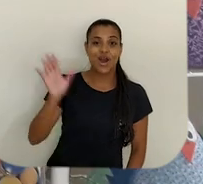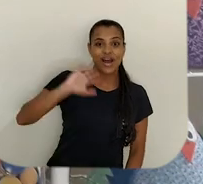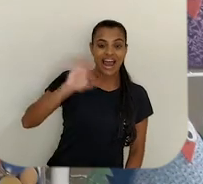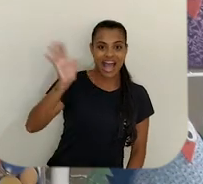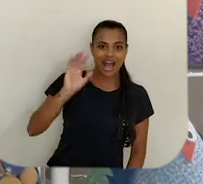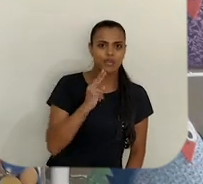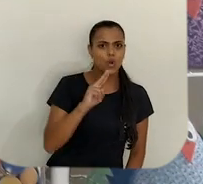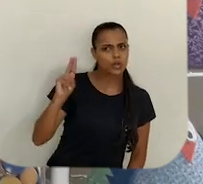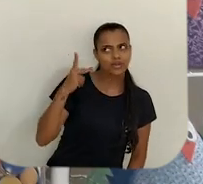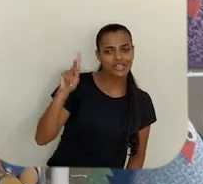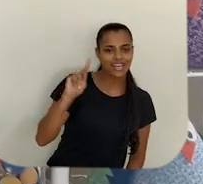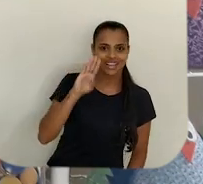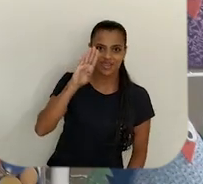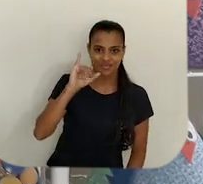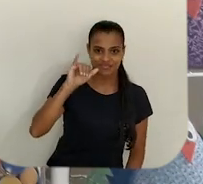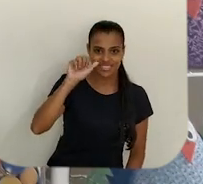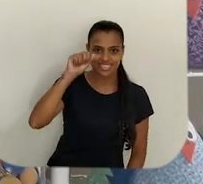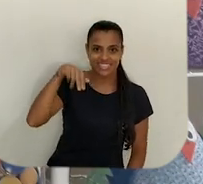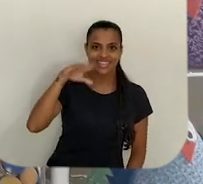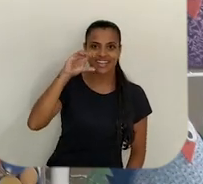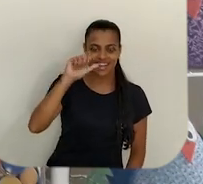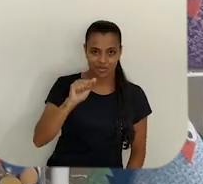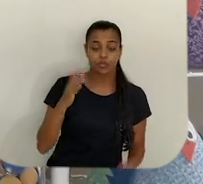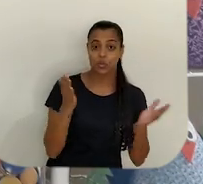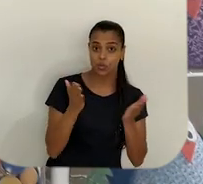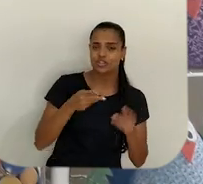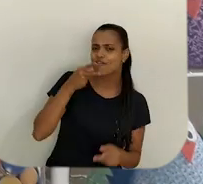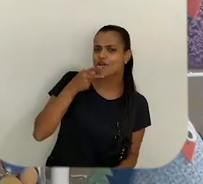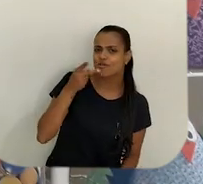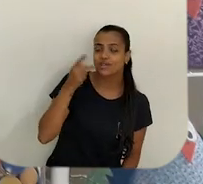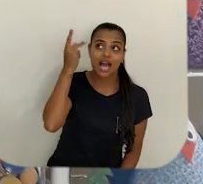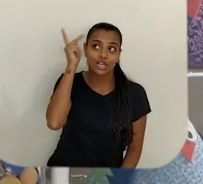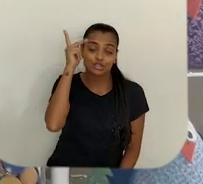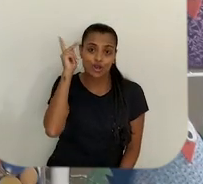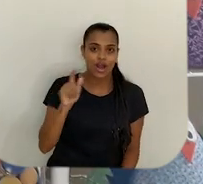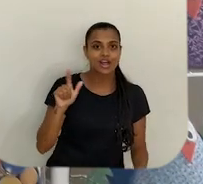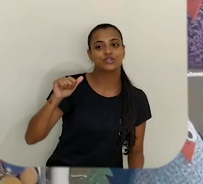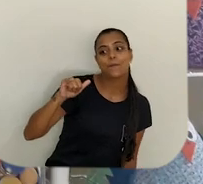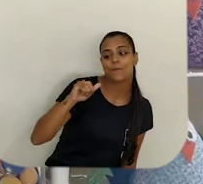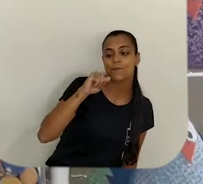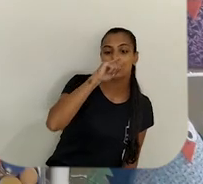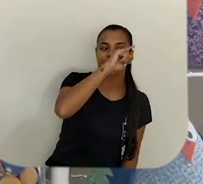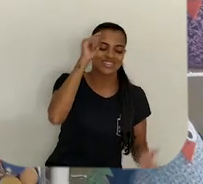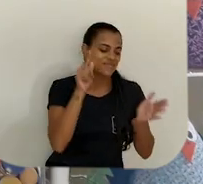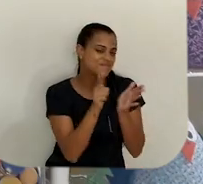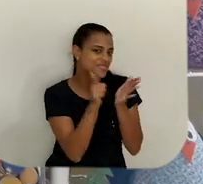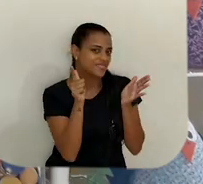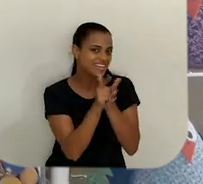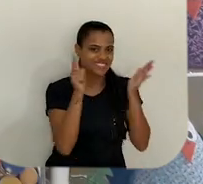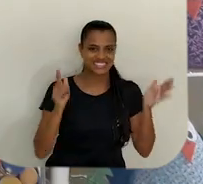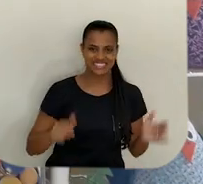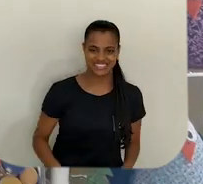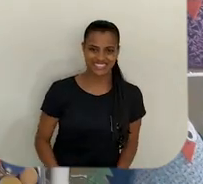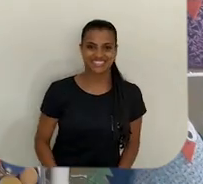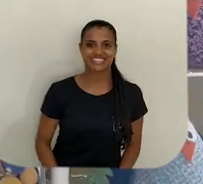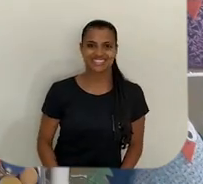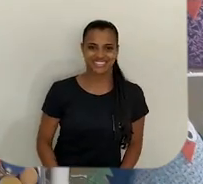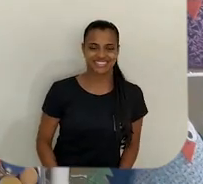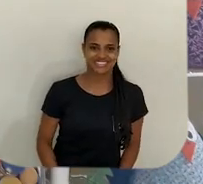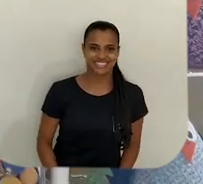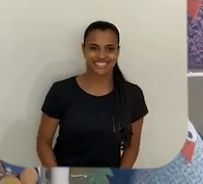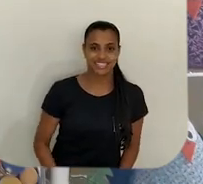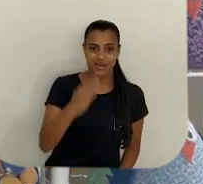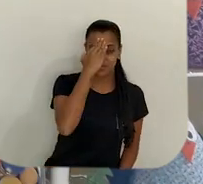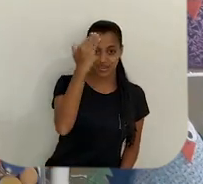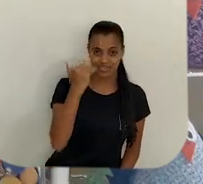o Olá eu me chamo Bianca Barbosa e hoje eu vou contar para vocês como foi o dia do Mumu